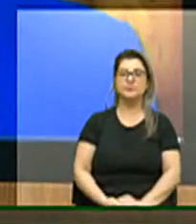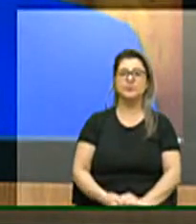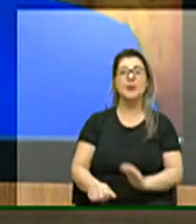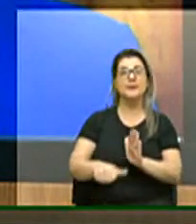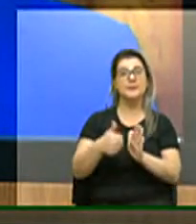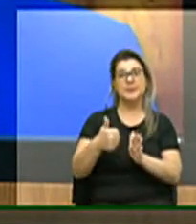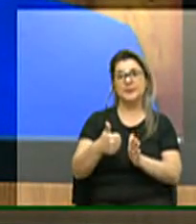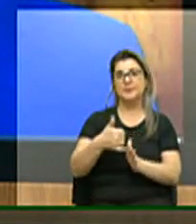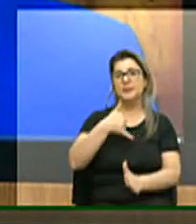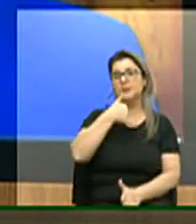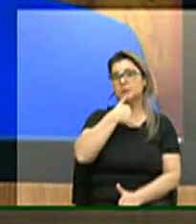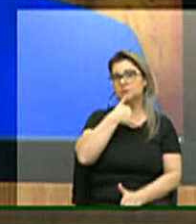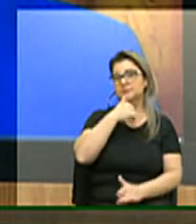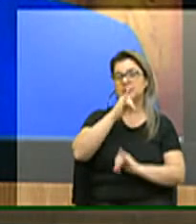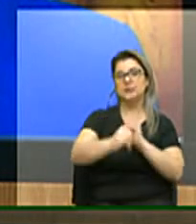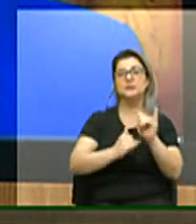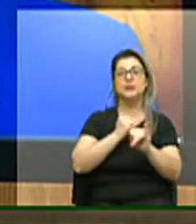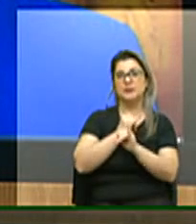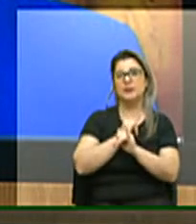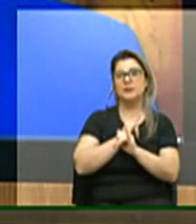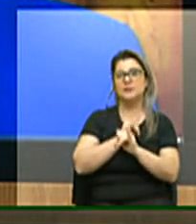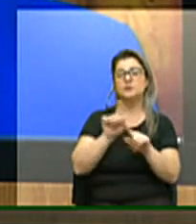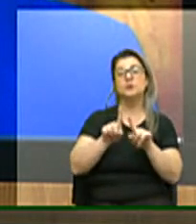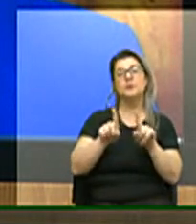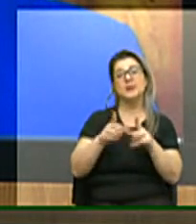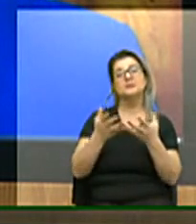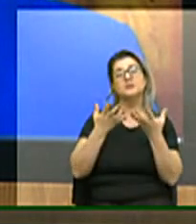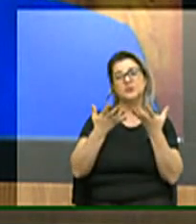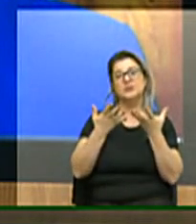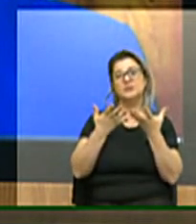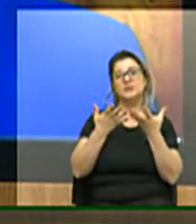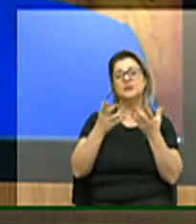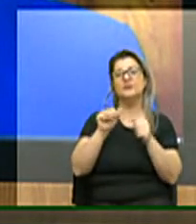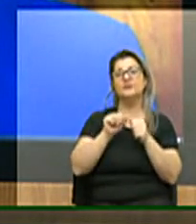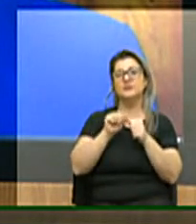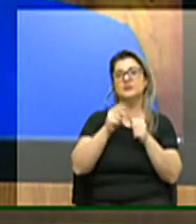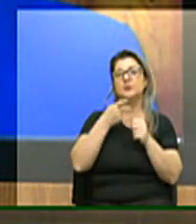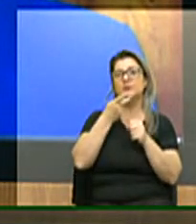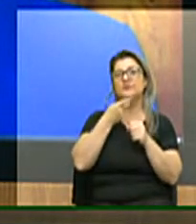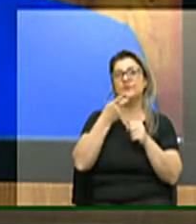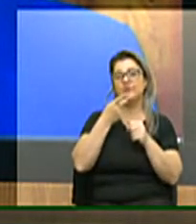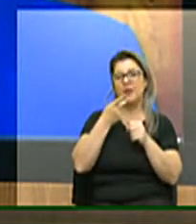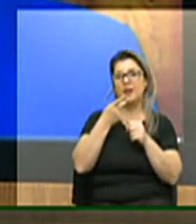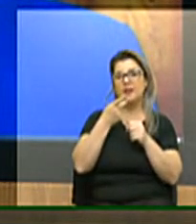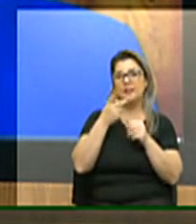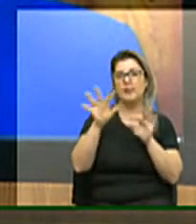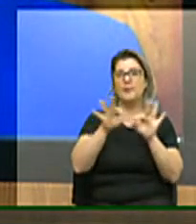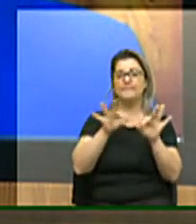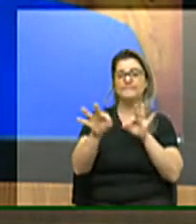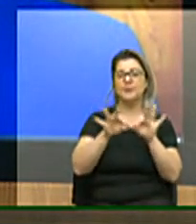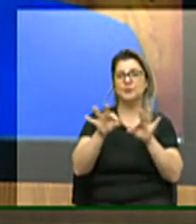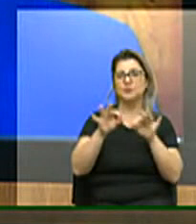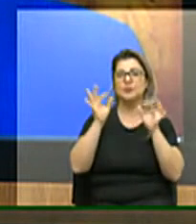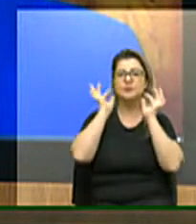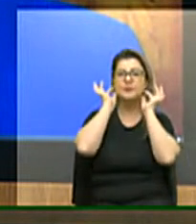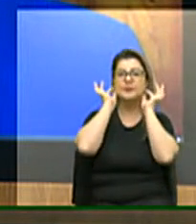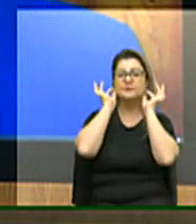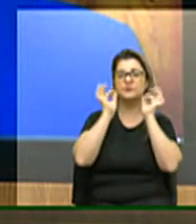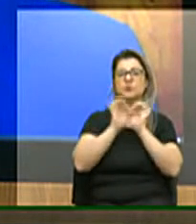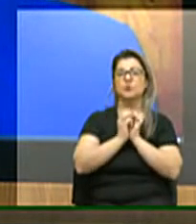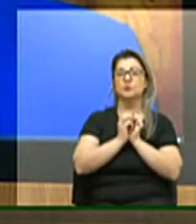Primeiro, lamentar a minha internet, que eu queria fazer uma fala nesse projeto maravilhoso do Maranhão, que é homenagear o Maicá. Mas eu quero